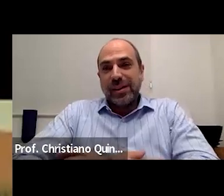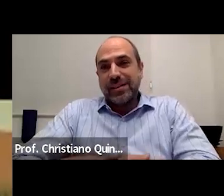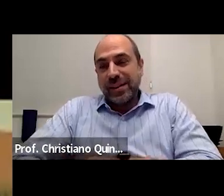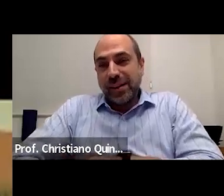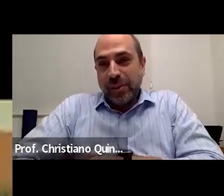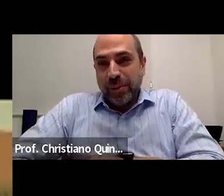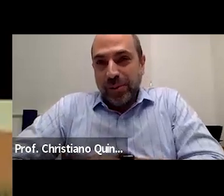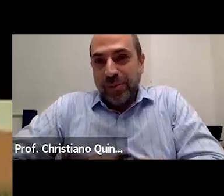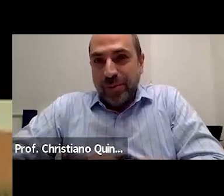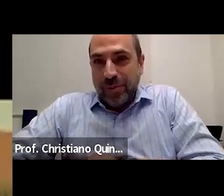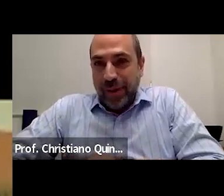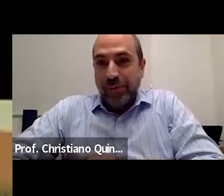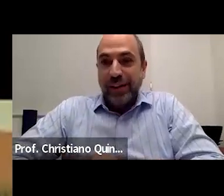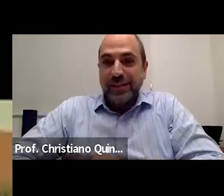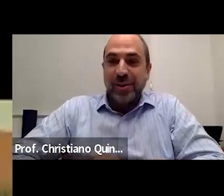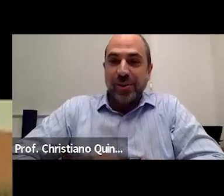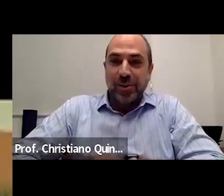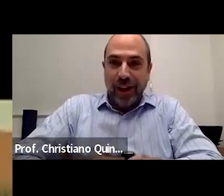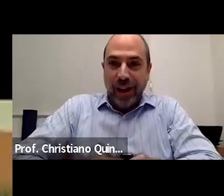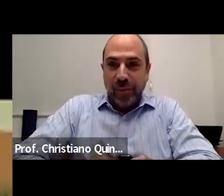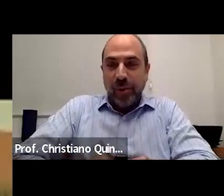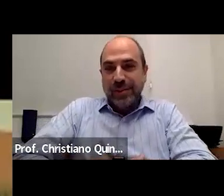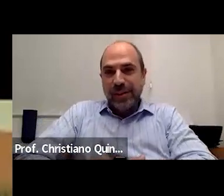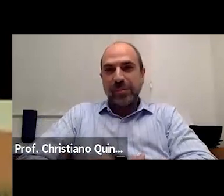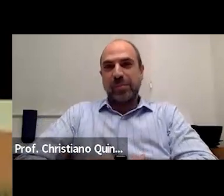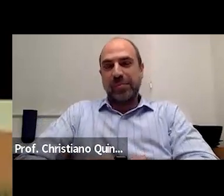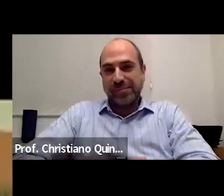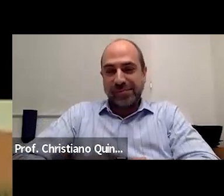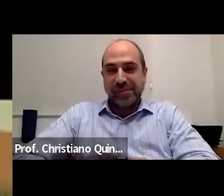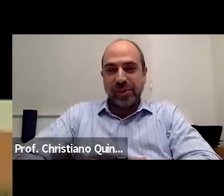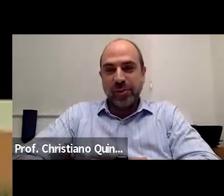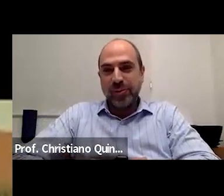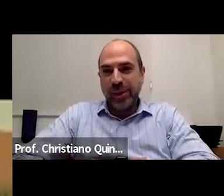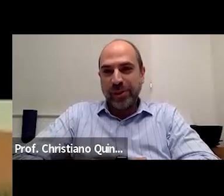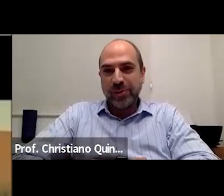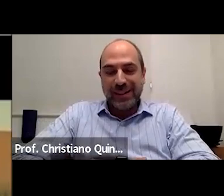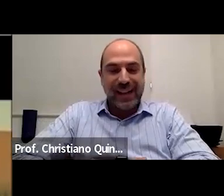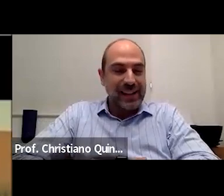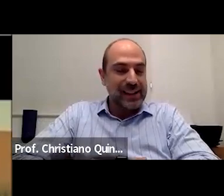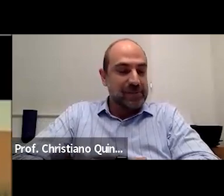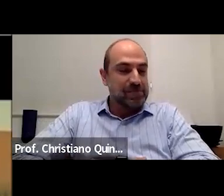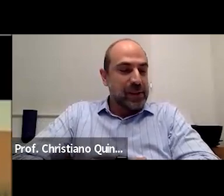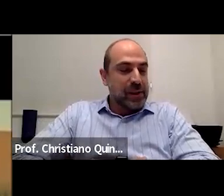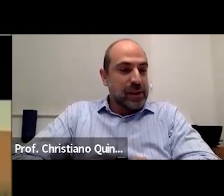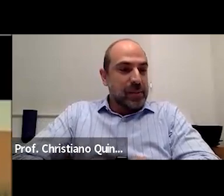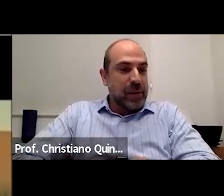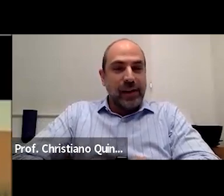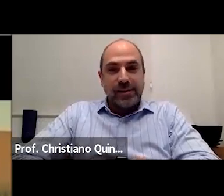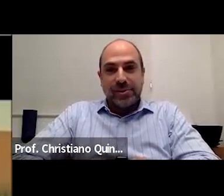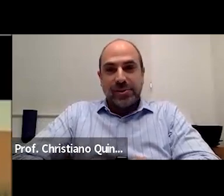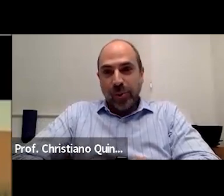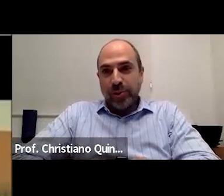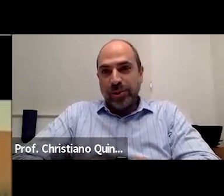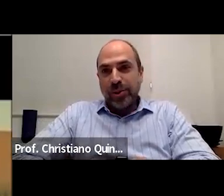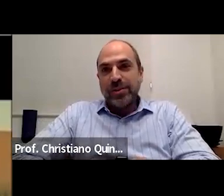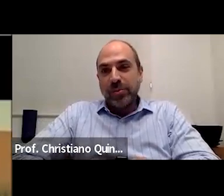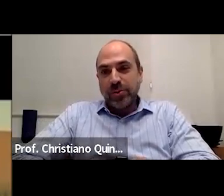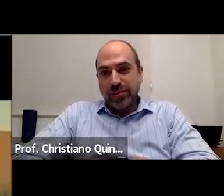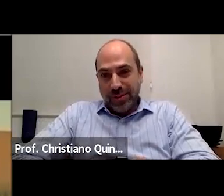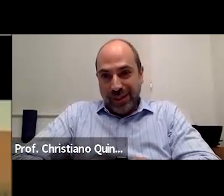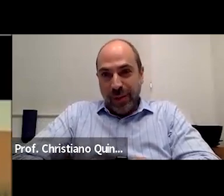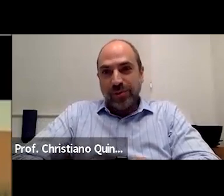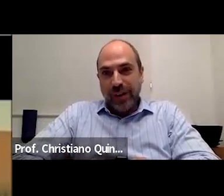Então, assim, essa aqui é uma reflexão que eu trago, pode ser em alguns momentos pesada, mas hoje